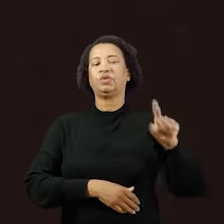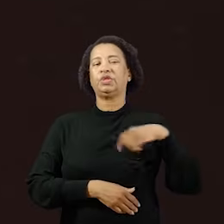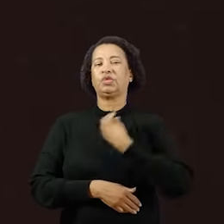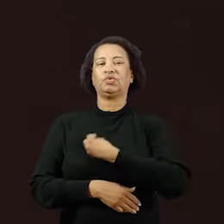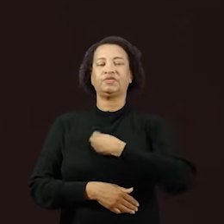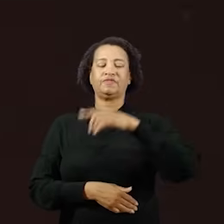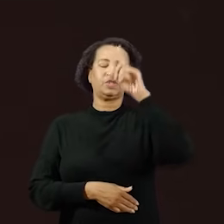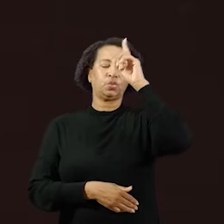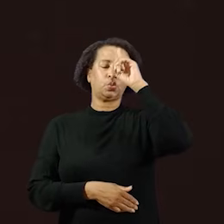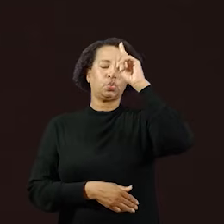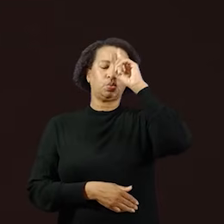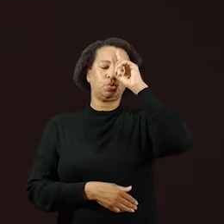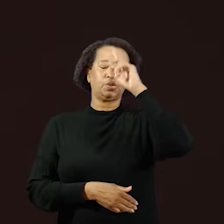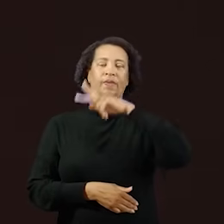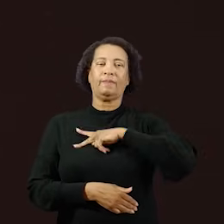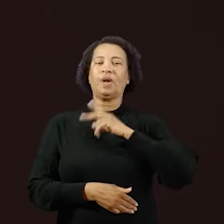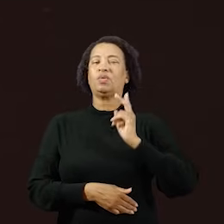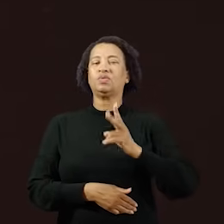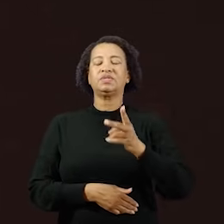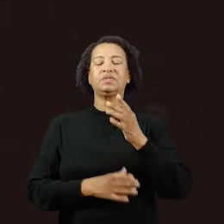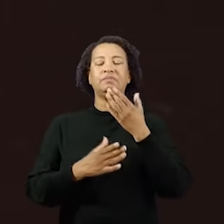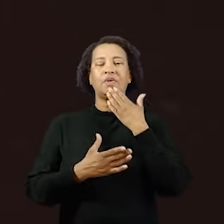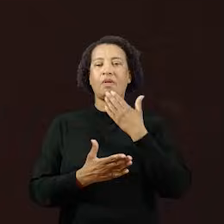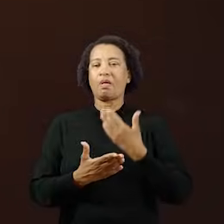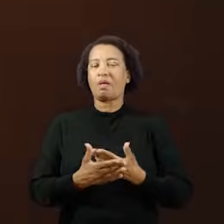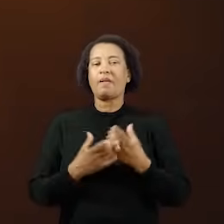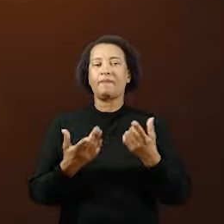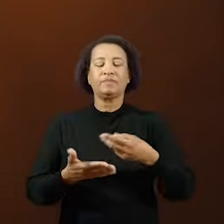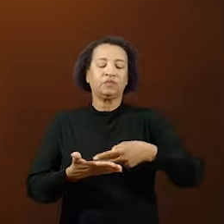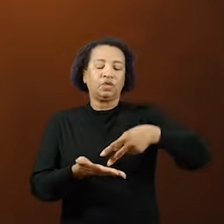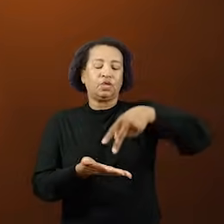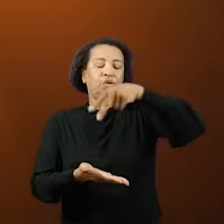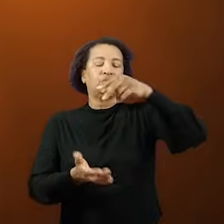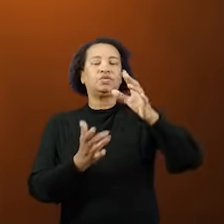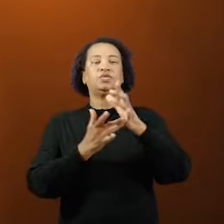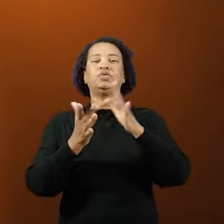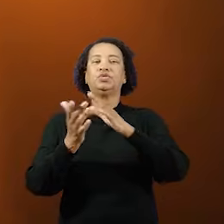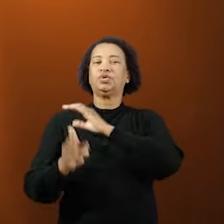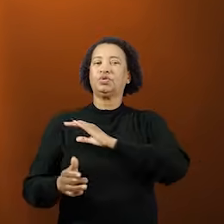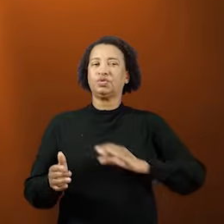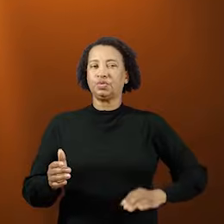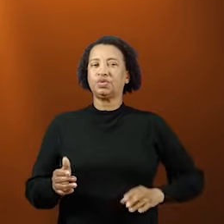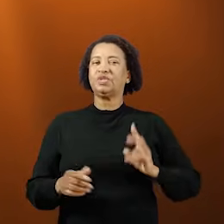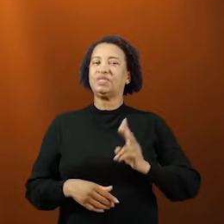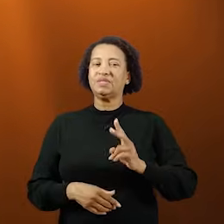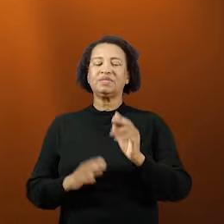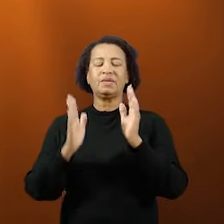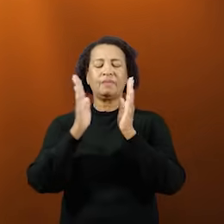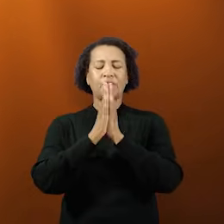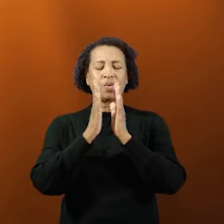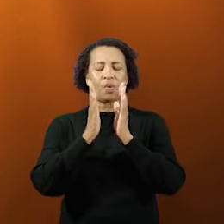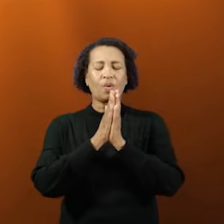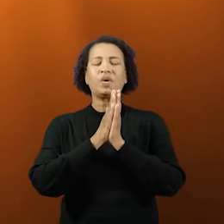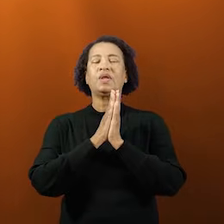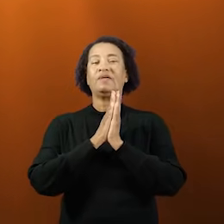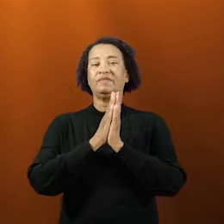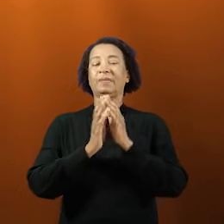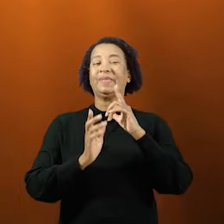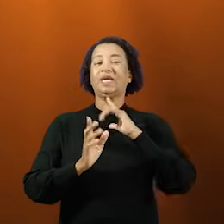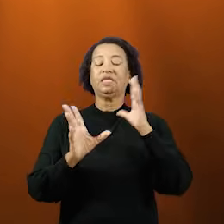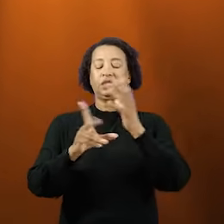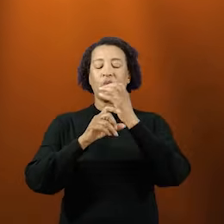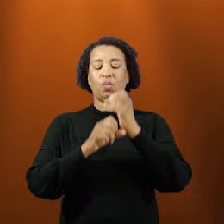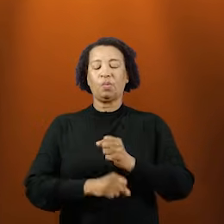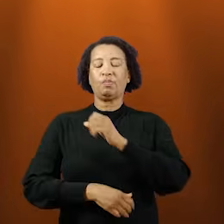vidas diárias. Paulo sempre foi fascinado pela ressurreição de Jesus Cristo e sempre orava para que tivesse o poder de